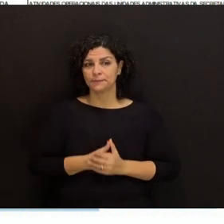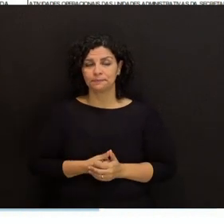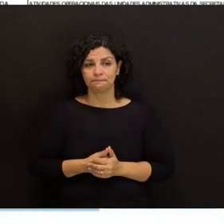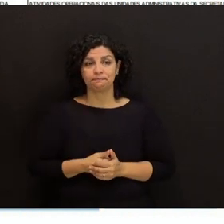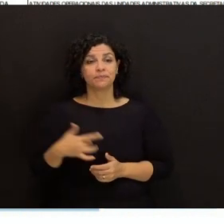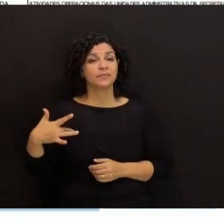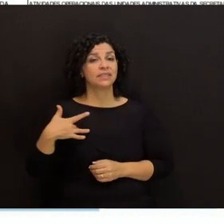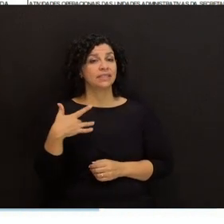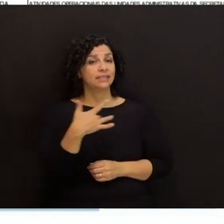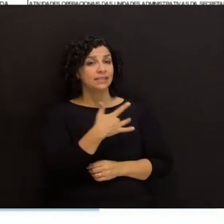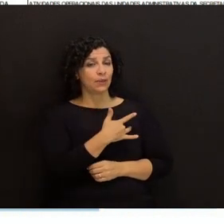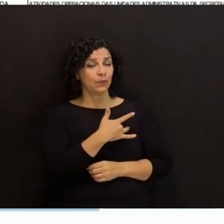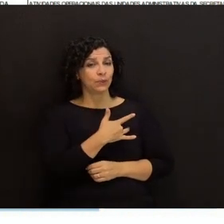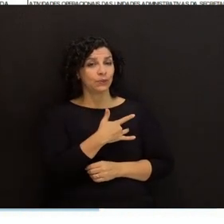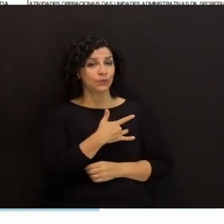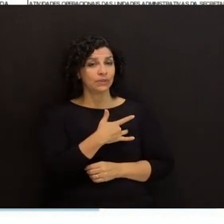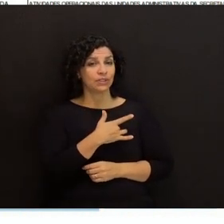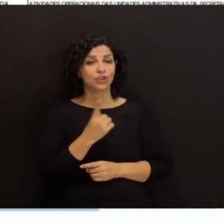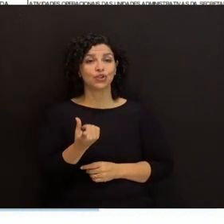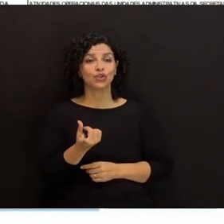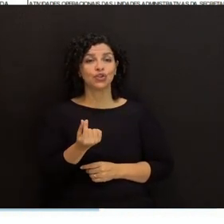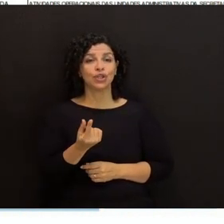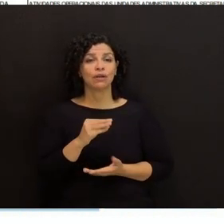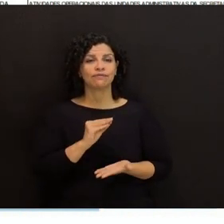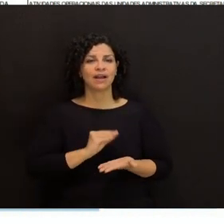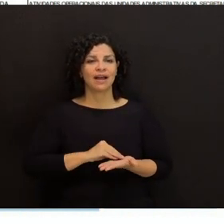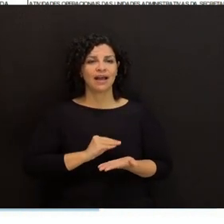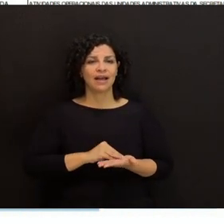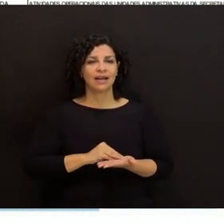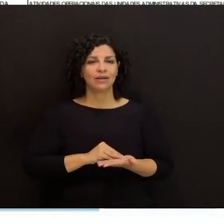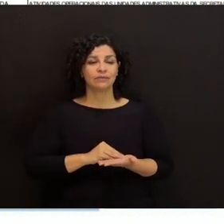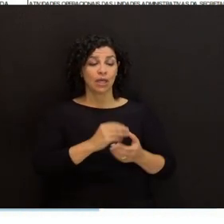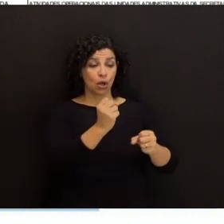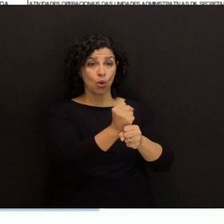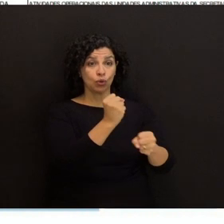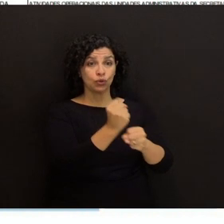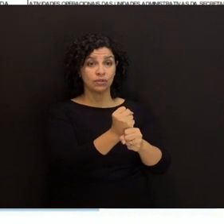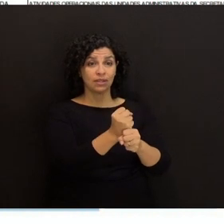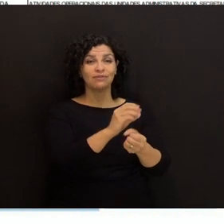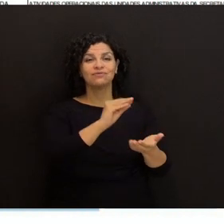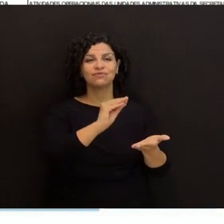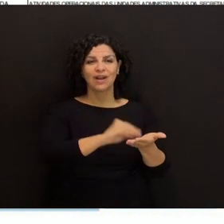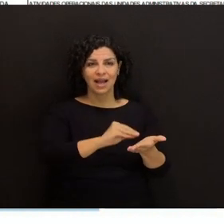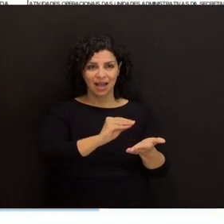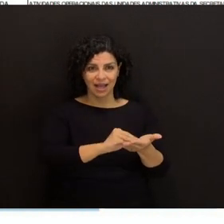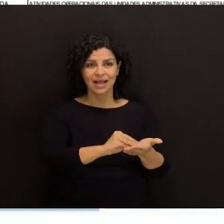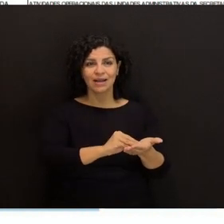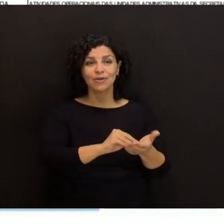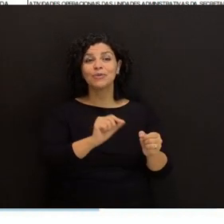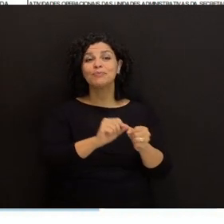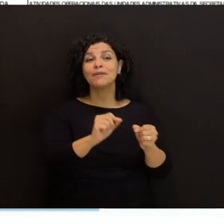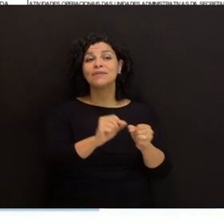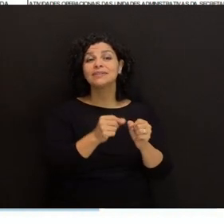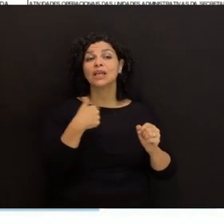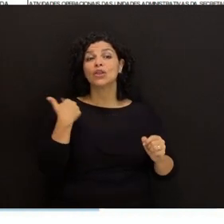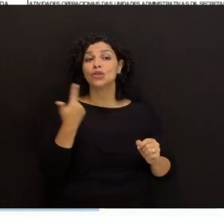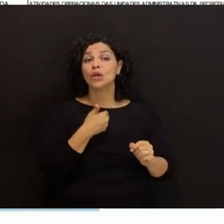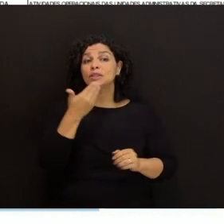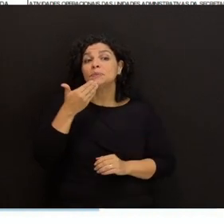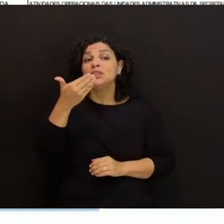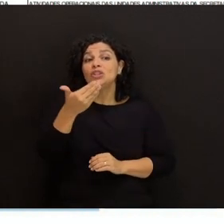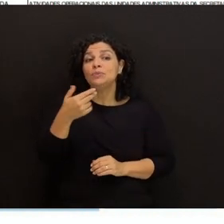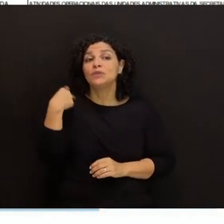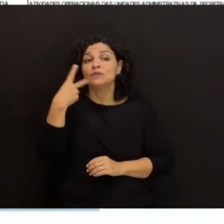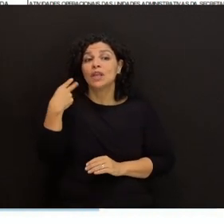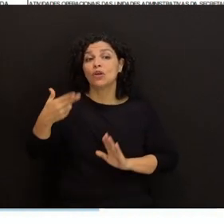a saúde sem recursos e obras sem recursos para cumprir as emendas impositivas